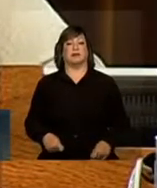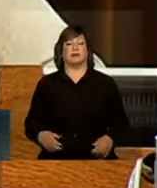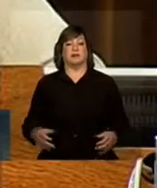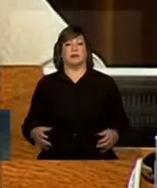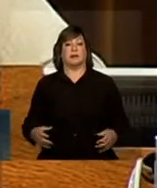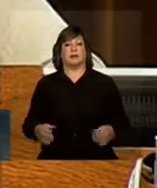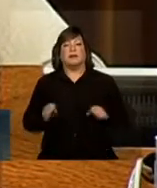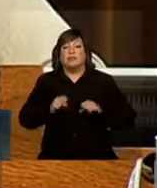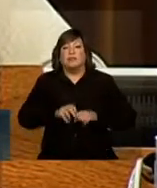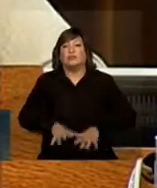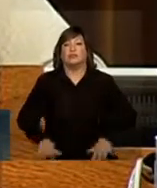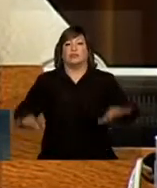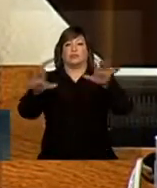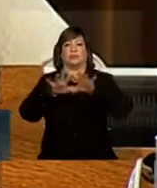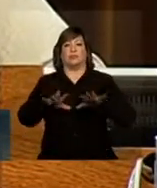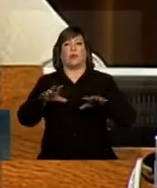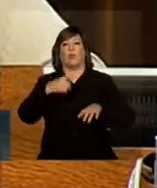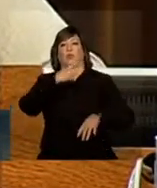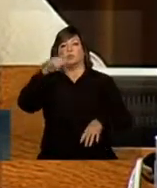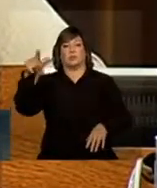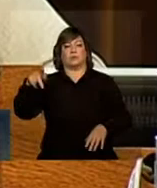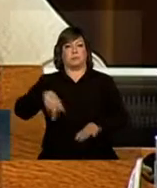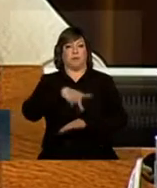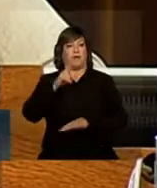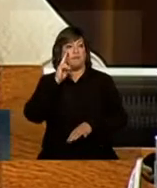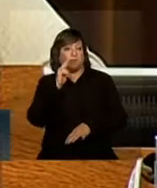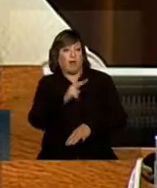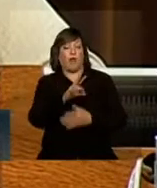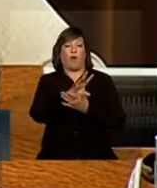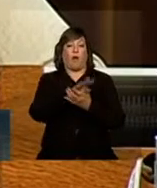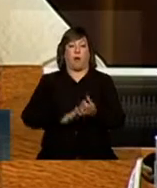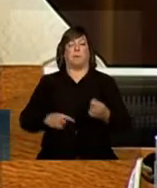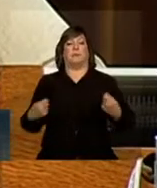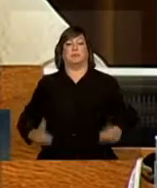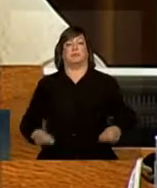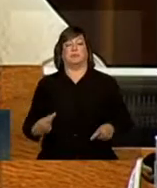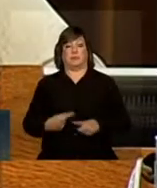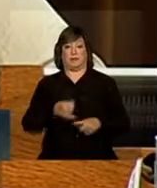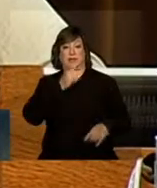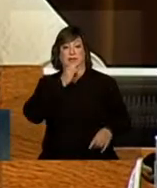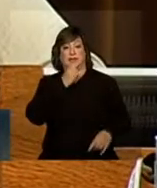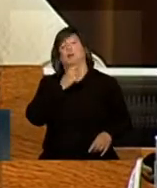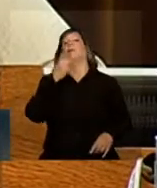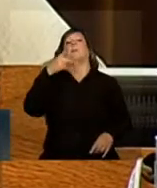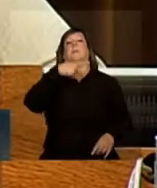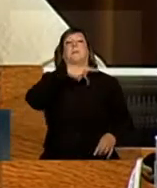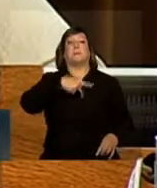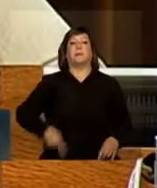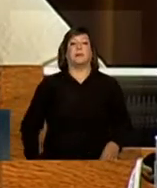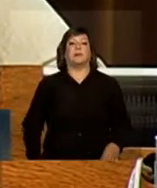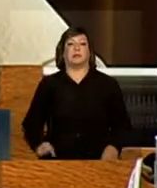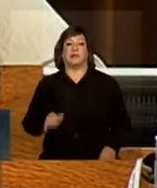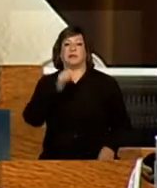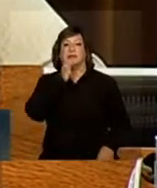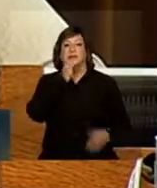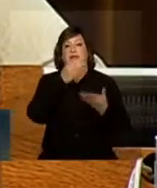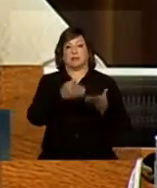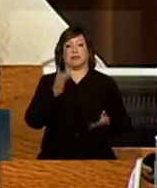influenciar os outros países. A partir do momento que um presidente, no caso, uma presidenta da